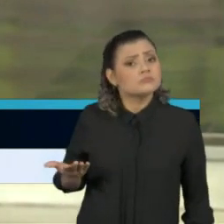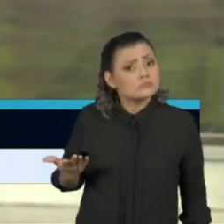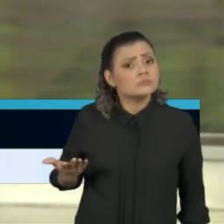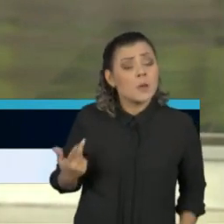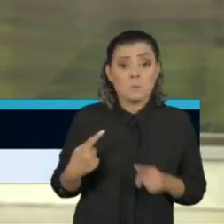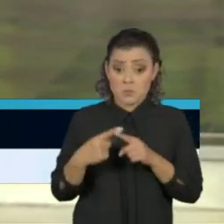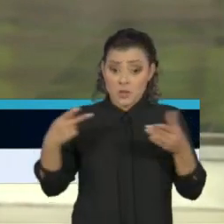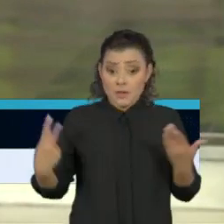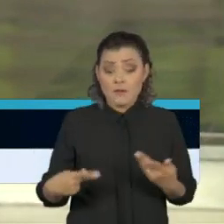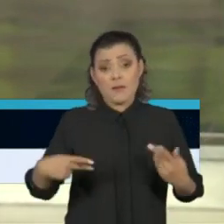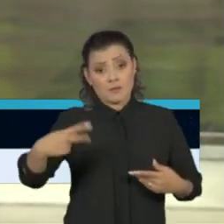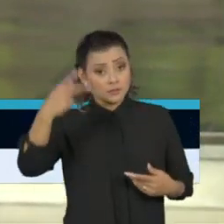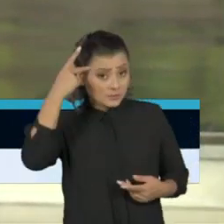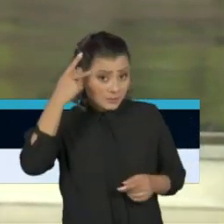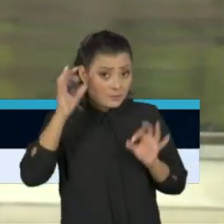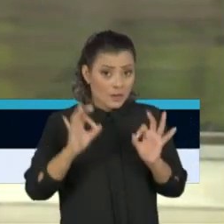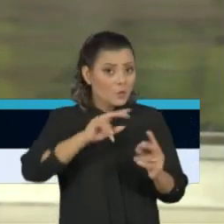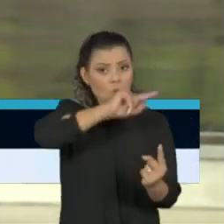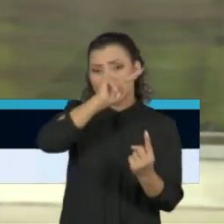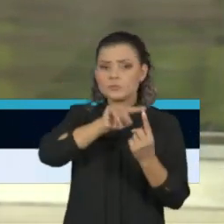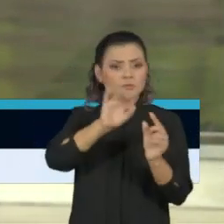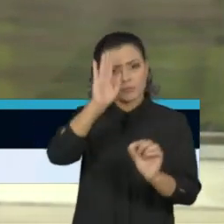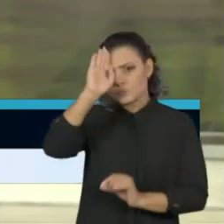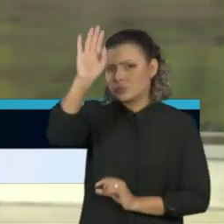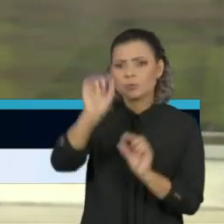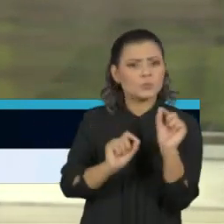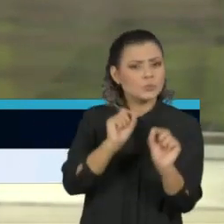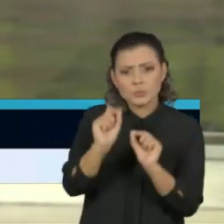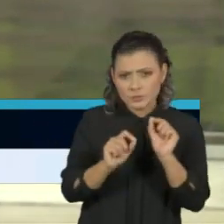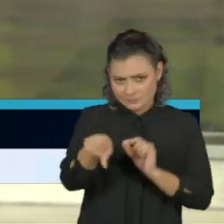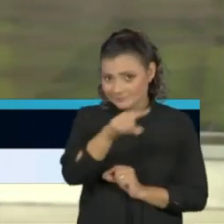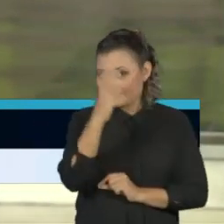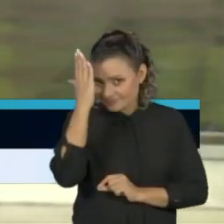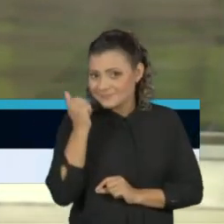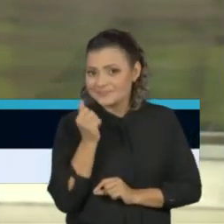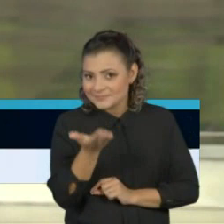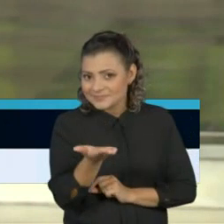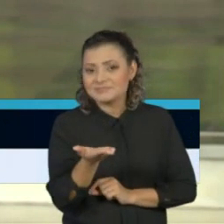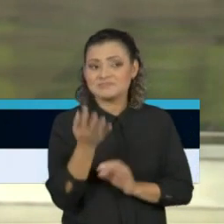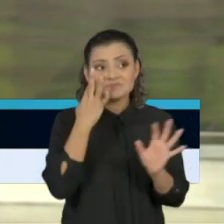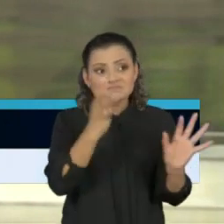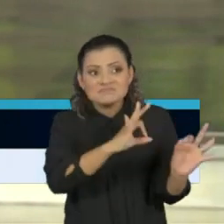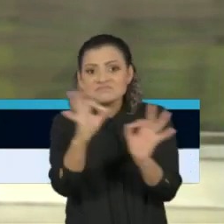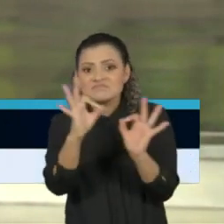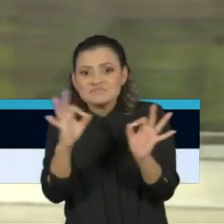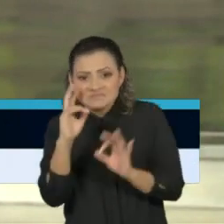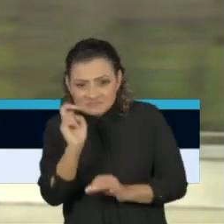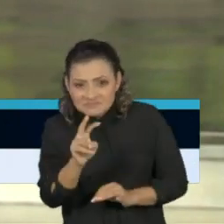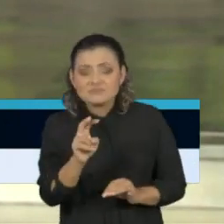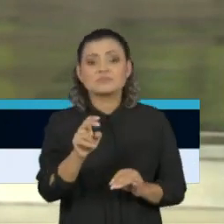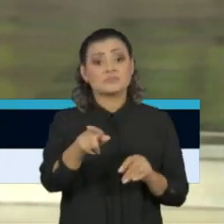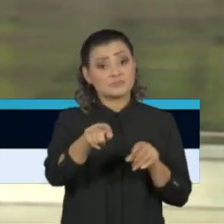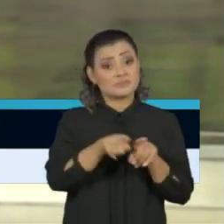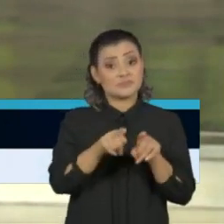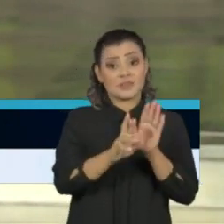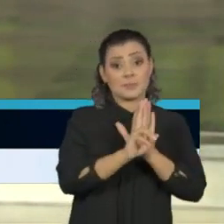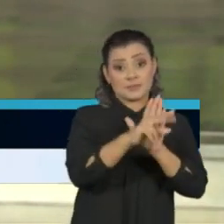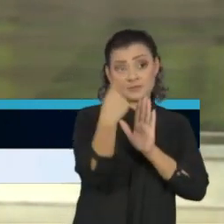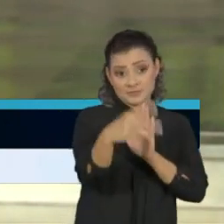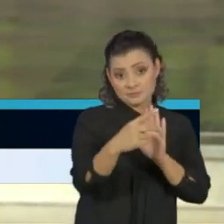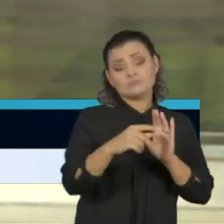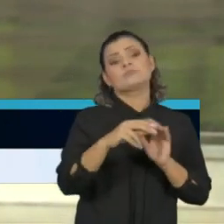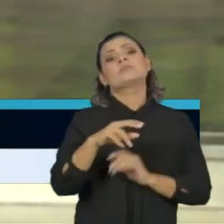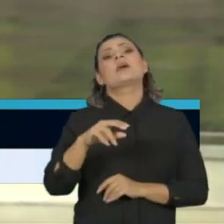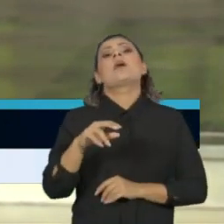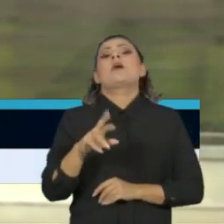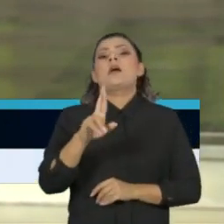de que aqui em São Paulo, o nosso objetivo primordial, você sabe, os que acompanham a emissora que você representa e todos os